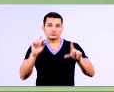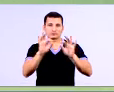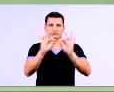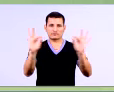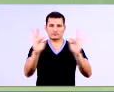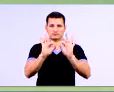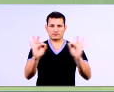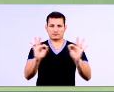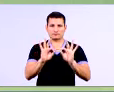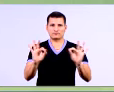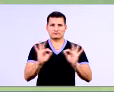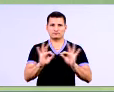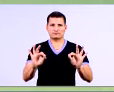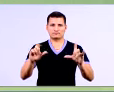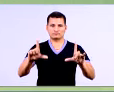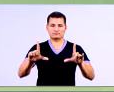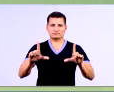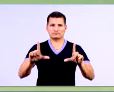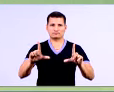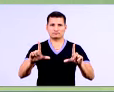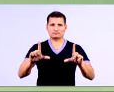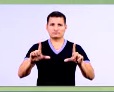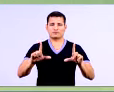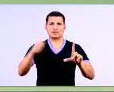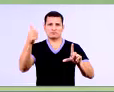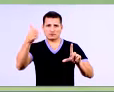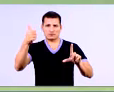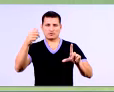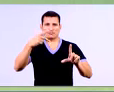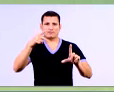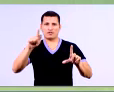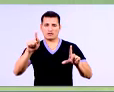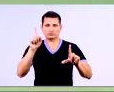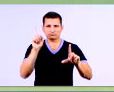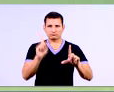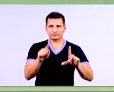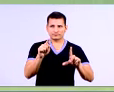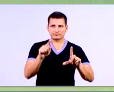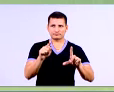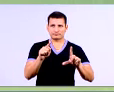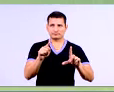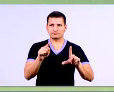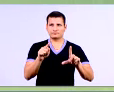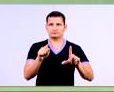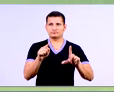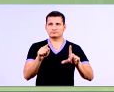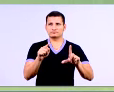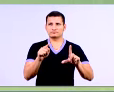Ir para a página, ir para a primeira página, é este link aqui de cima.